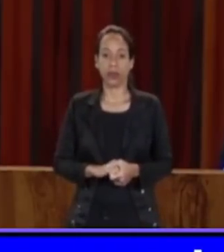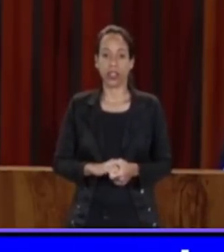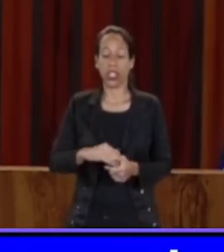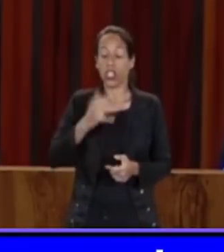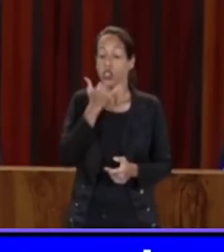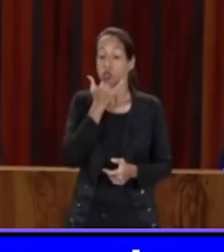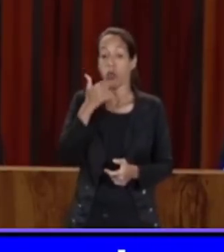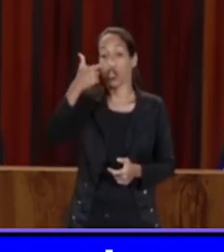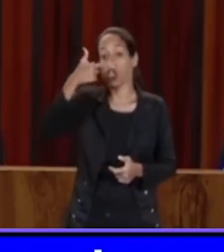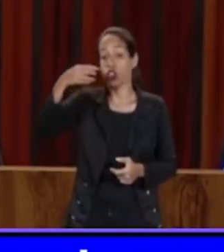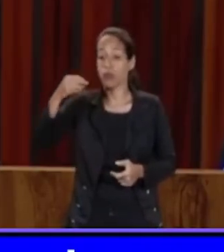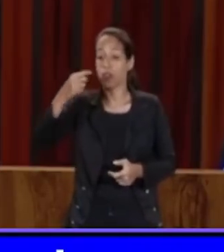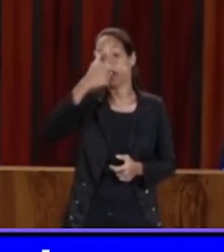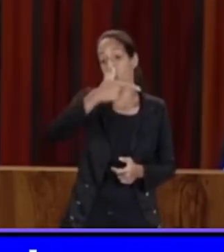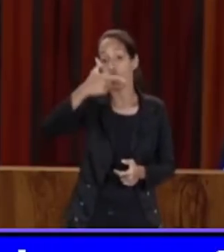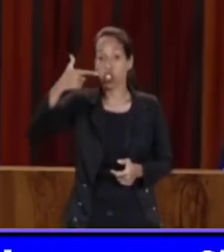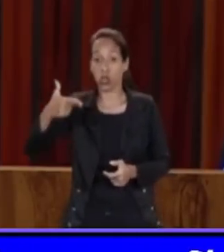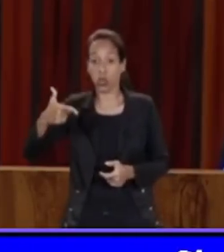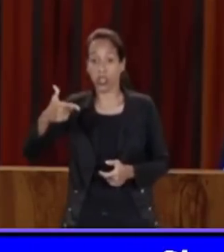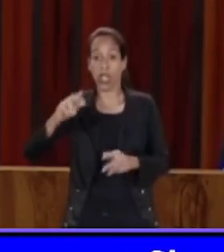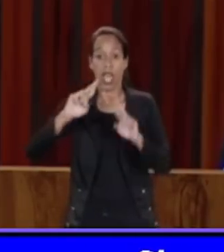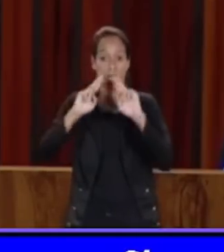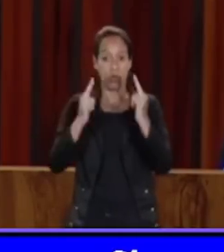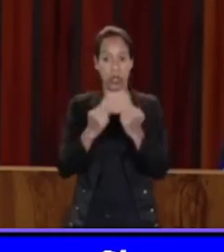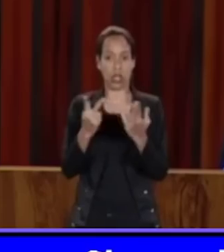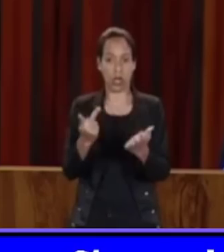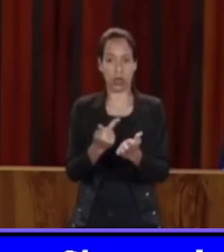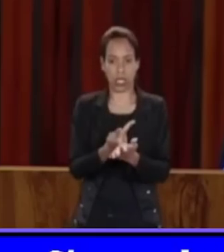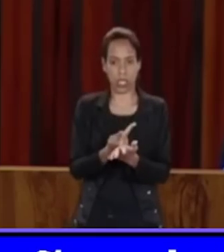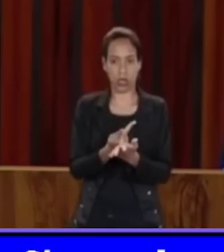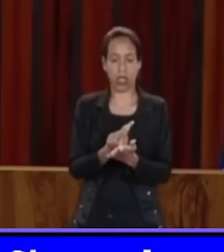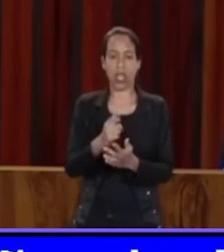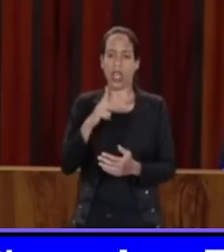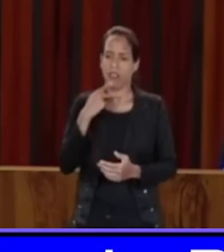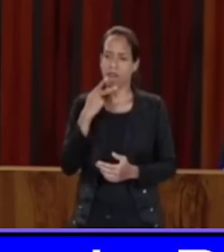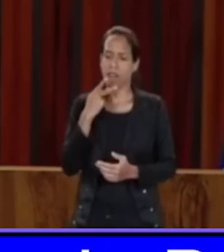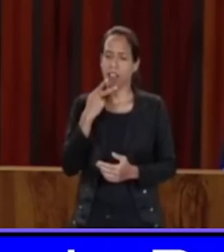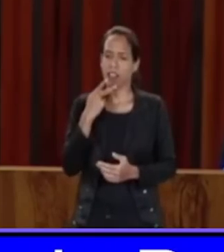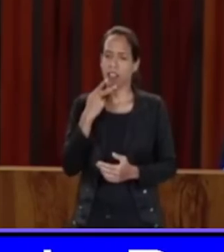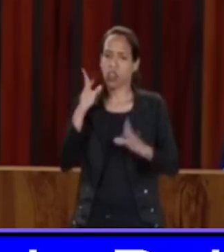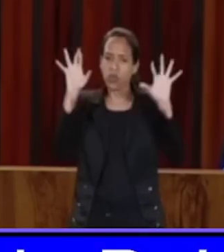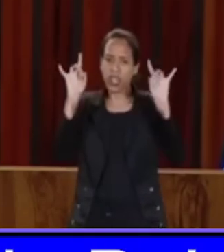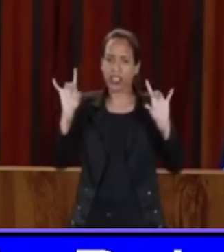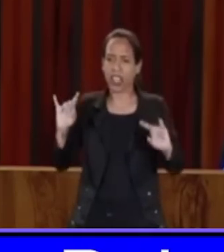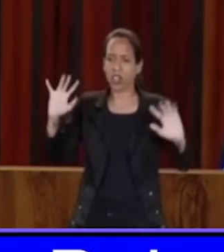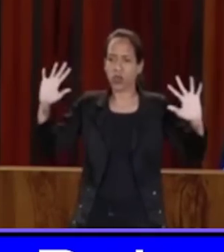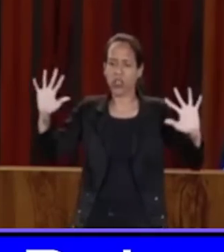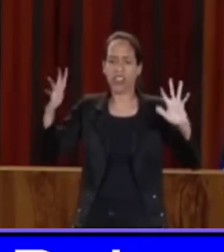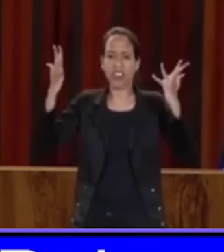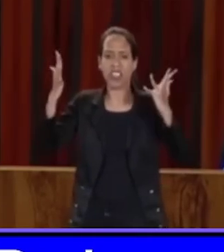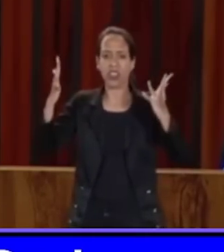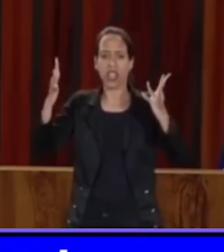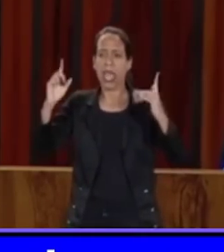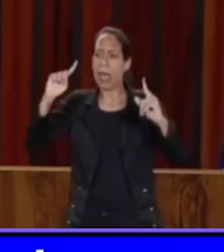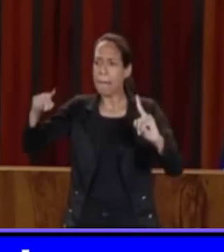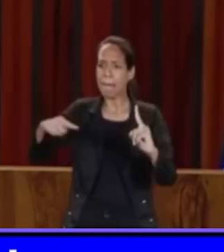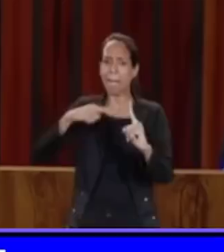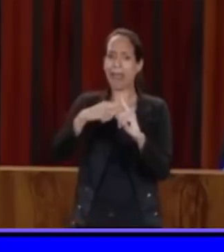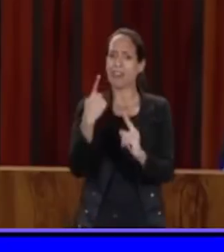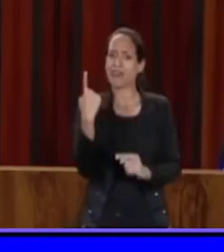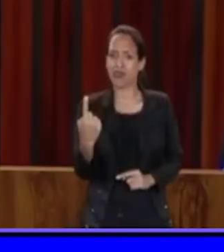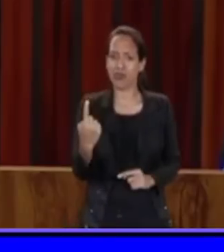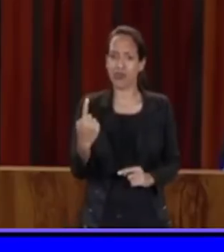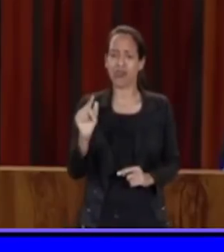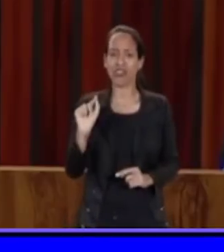2022. A inicial relata que esse evento foi mais um de mais de